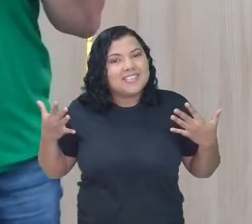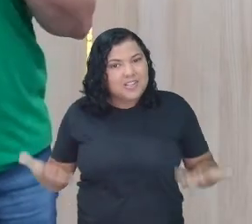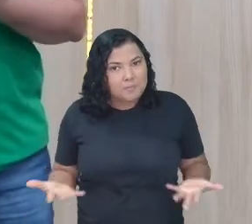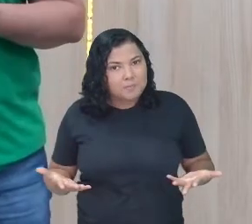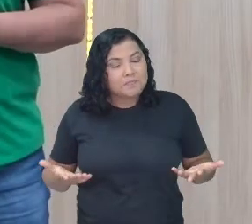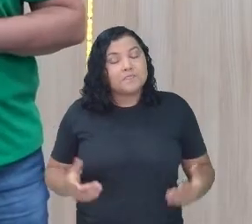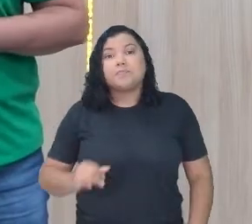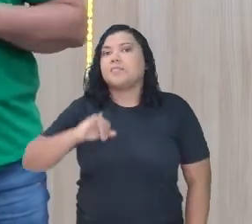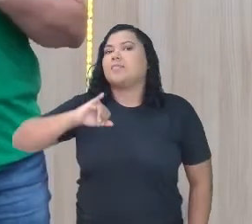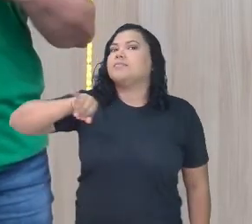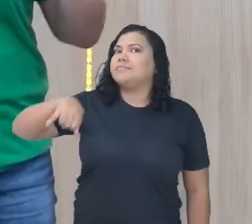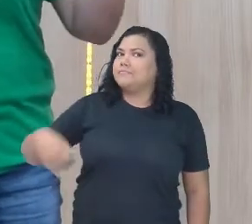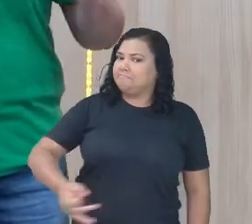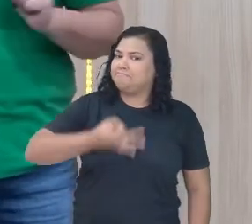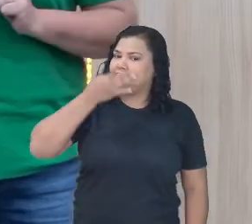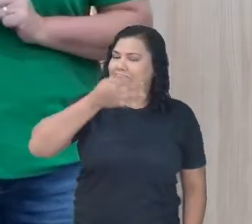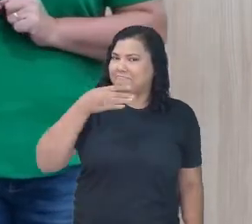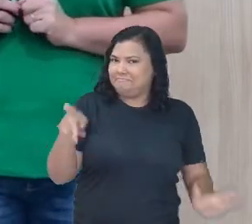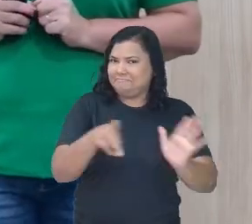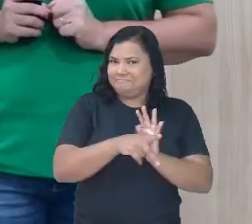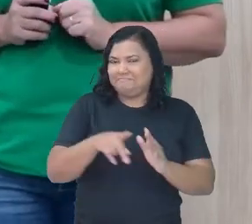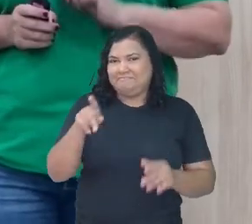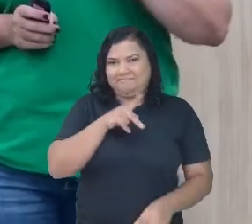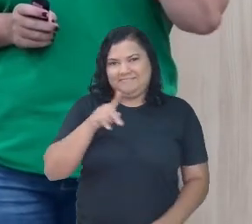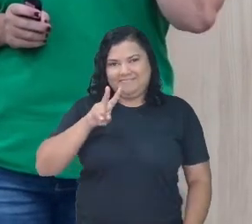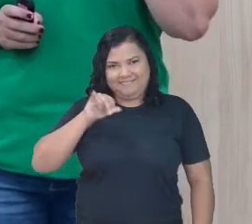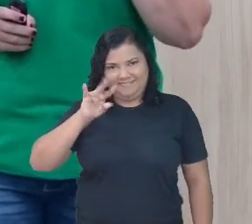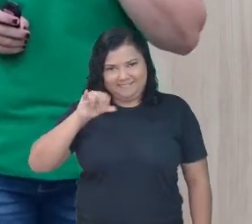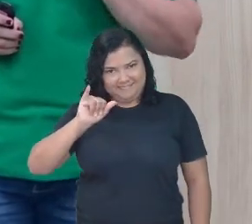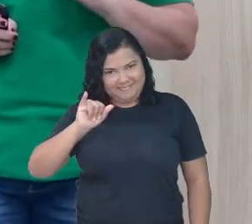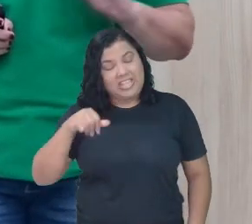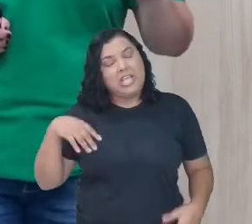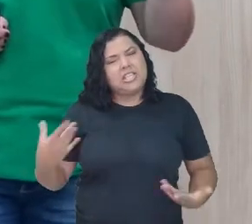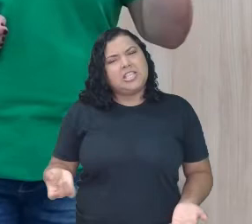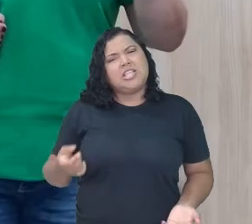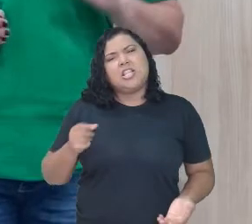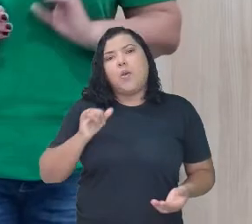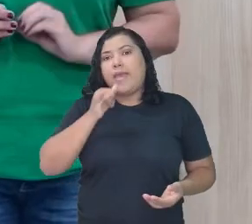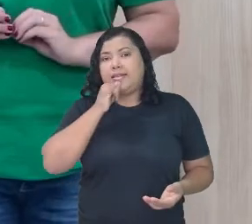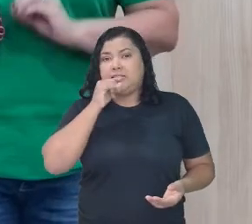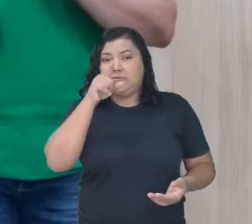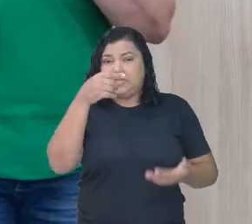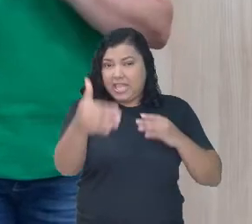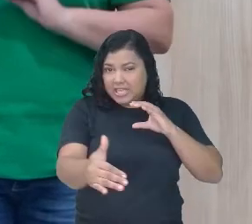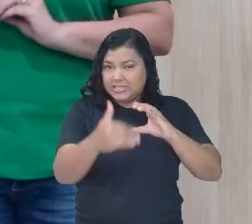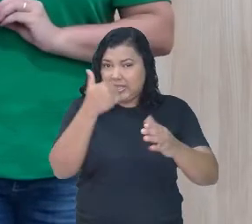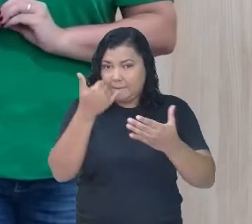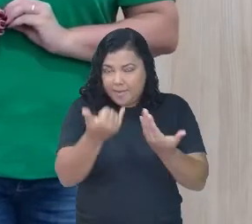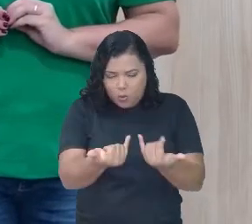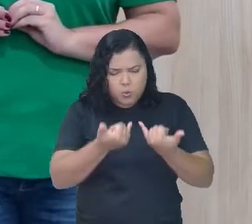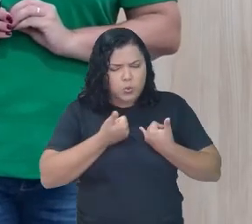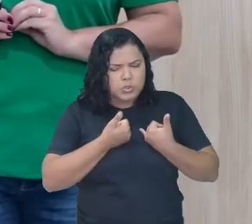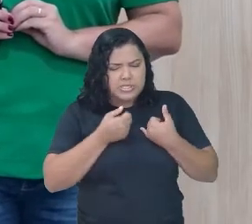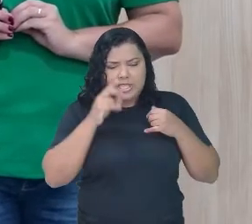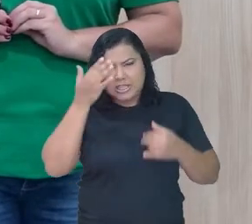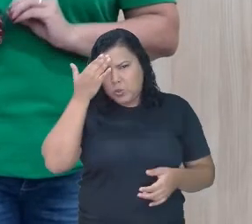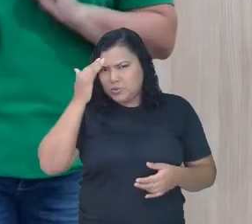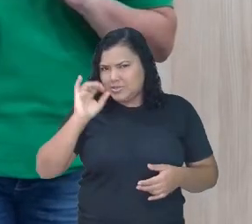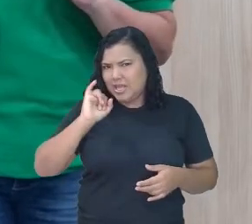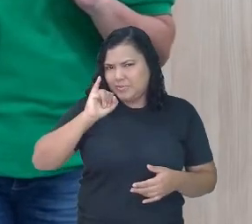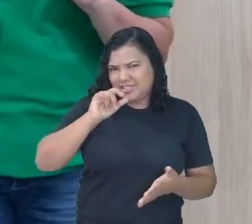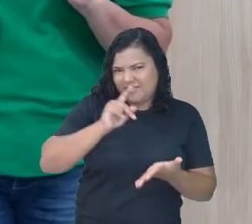pessoal, aproveita a dica da professora Vivi. Não passe para frente nenhuma notícia